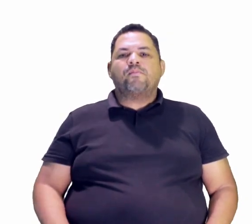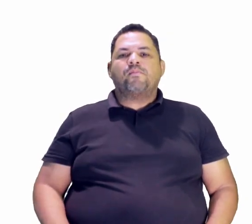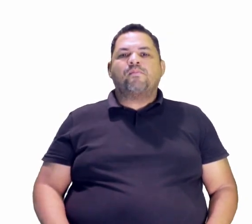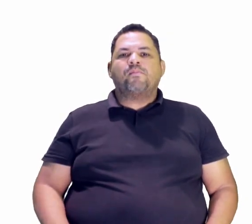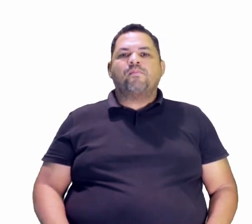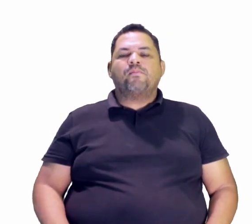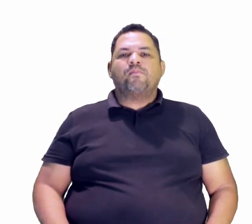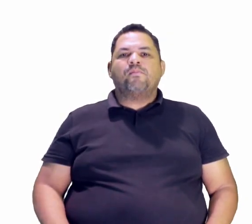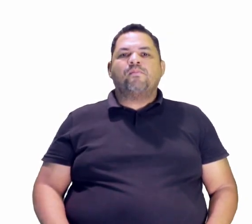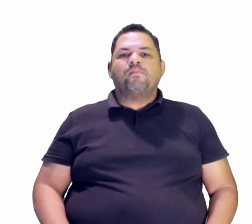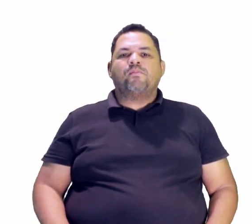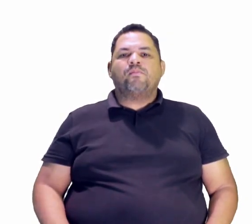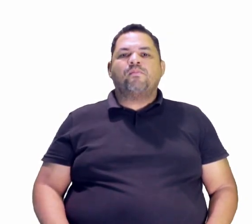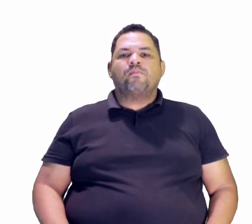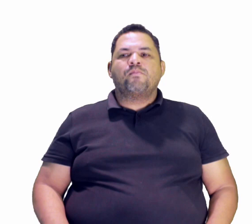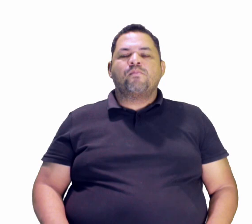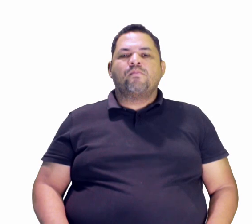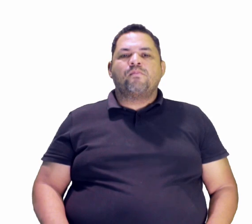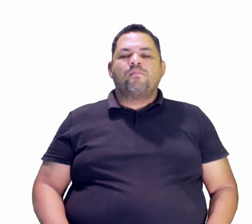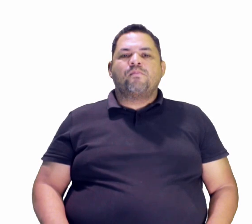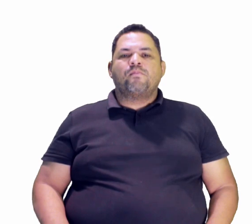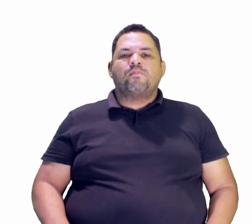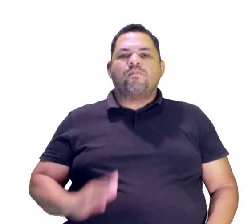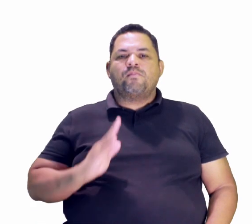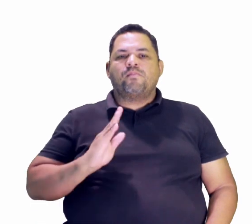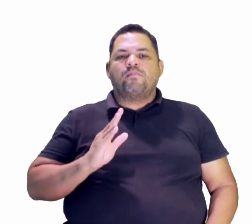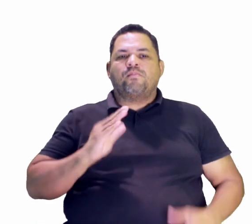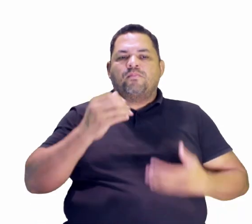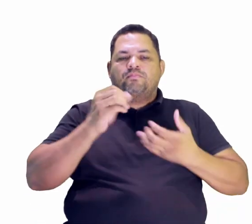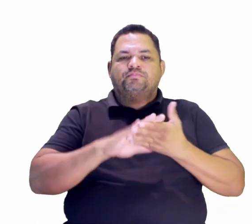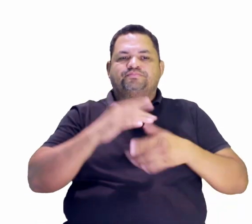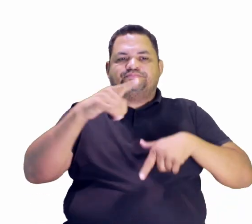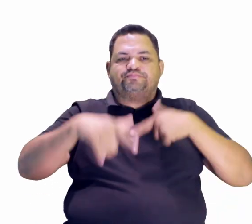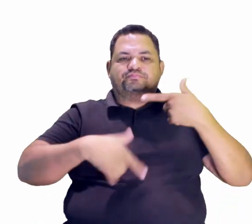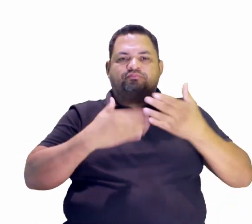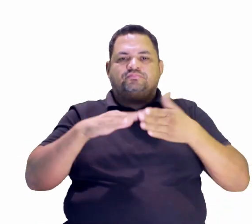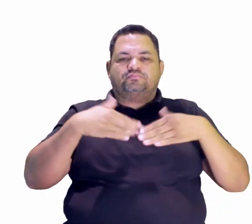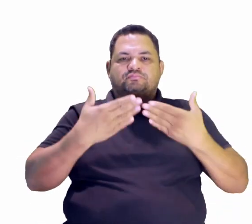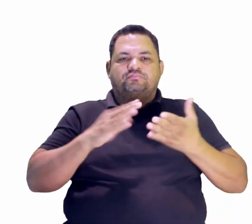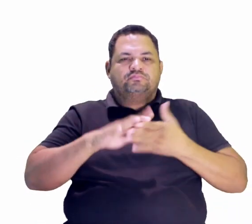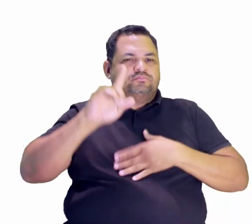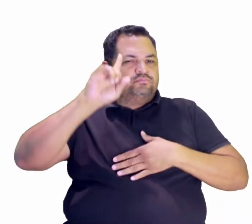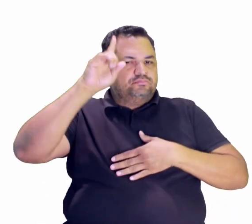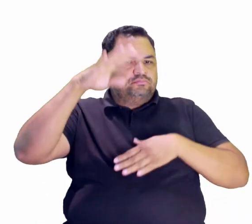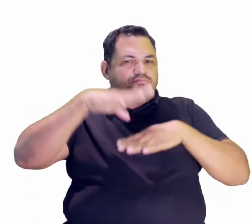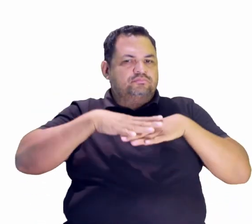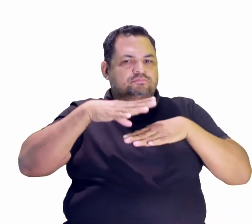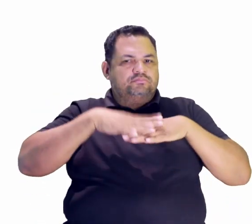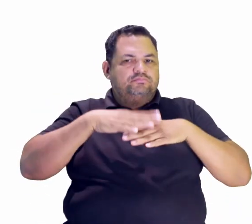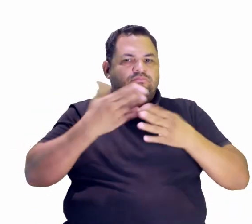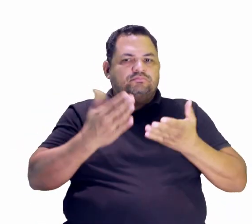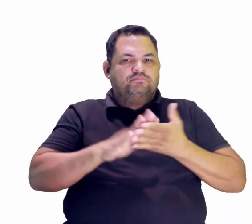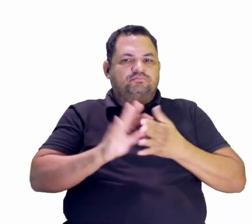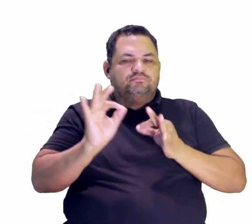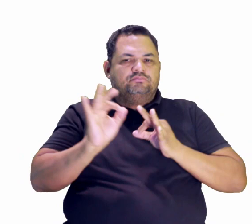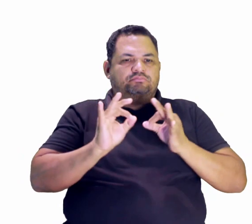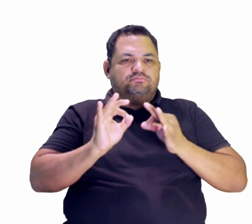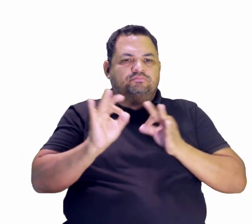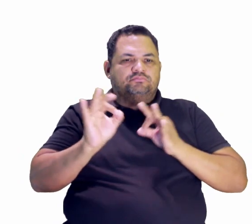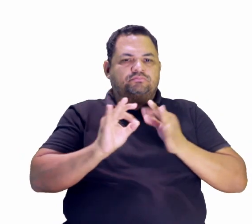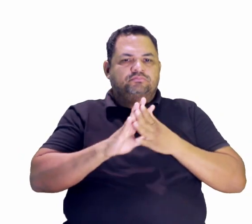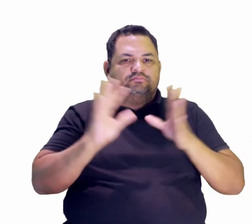Então, vetores. Já que nós estamos trabalhando vetores, sabendo o que é, essa ideia matemática de vetor, ela